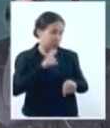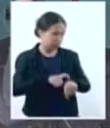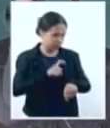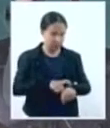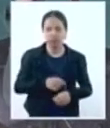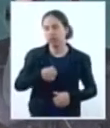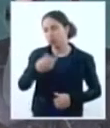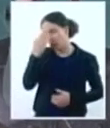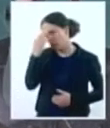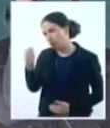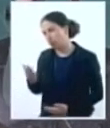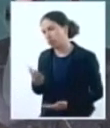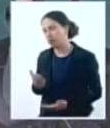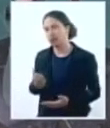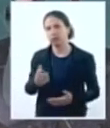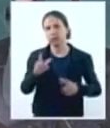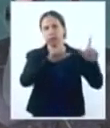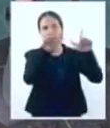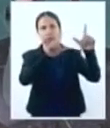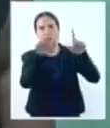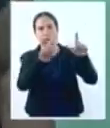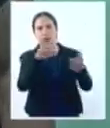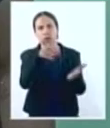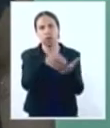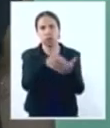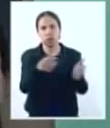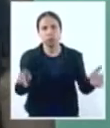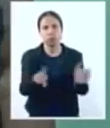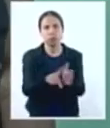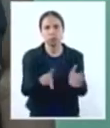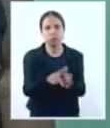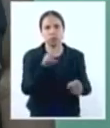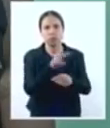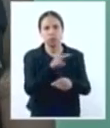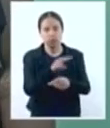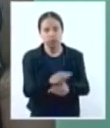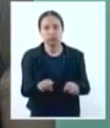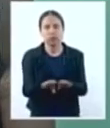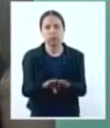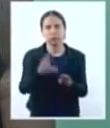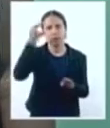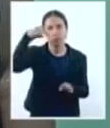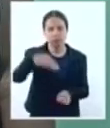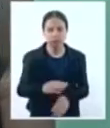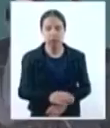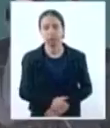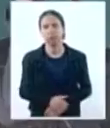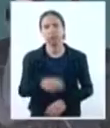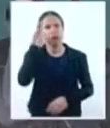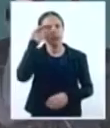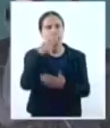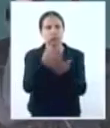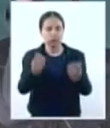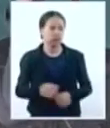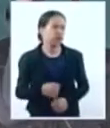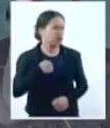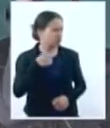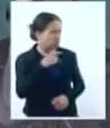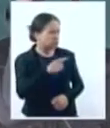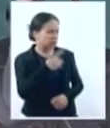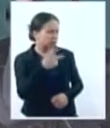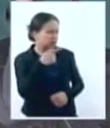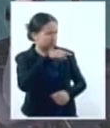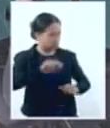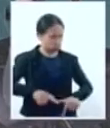agradeço, Emilisa, a equipe da TV Câmara e telespectadores da TV Câmara também. Eu até falei assim que o senhor era muito atuante, perguntei antes,